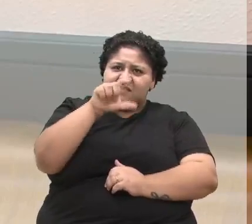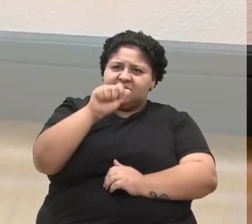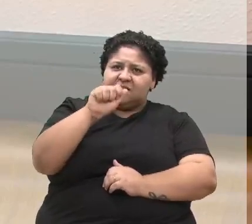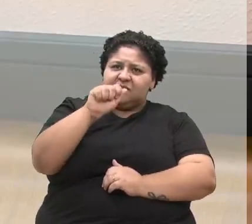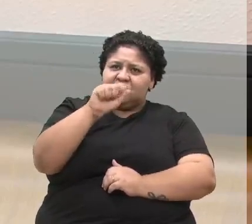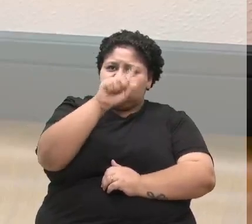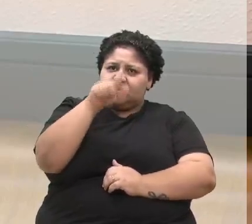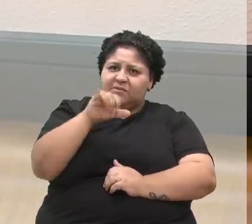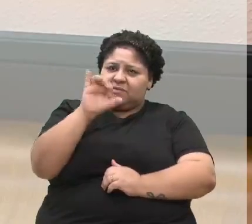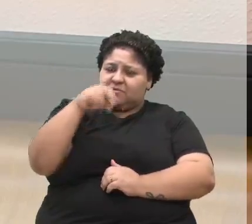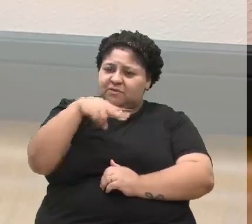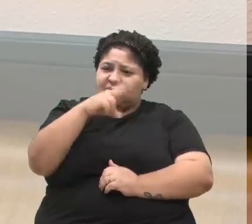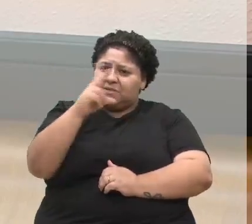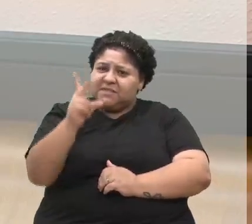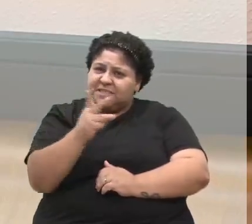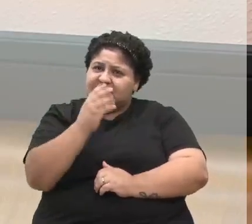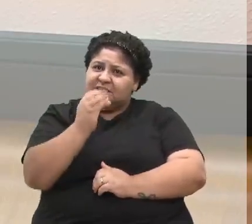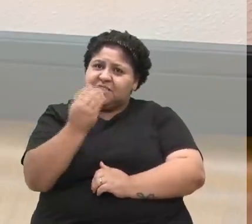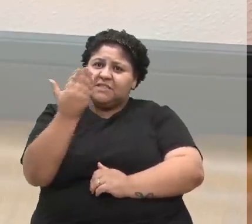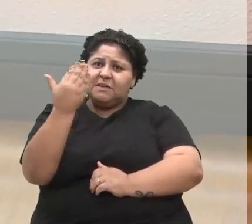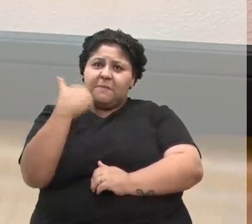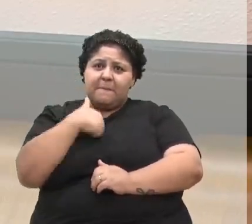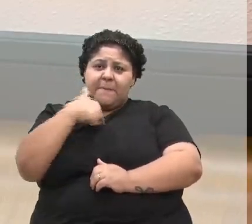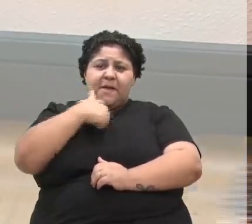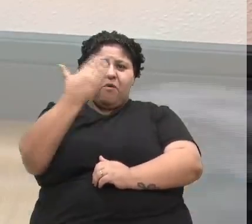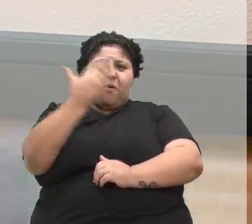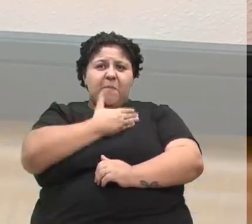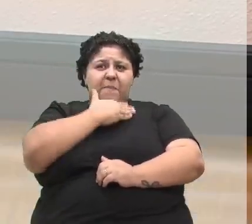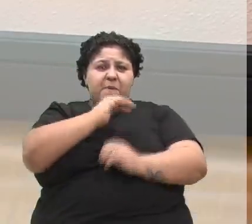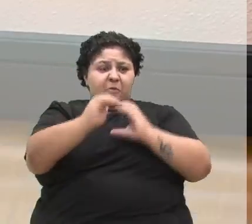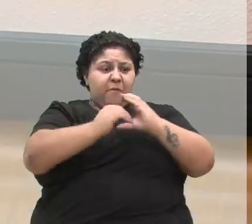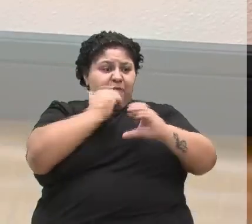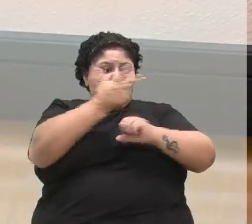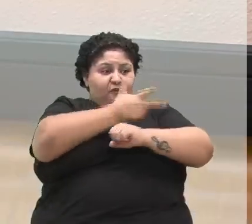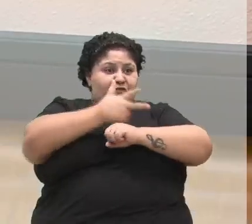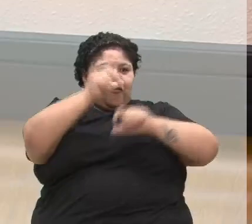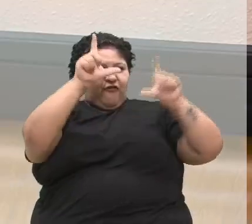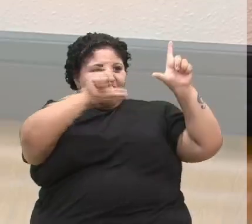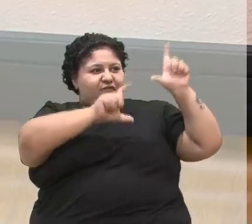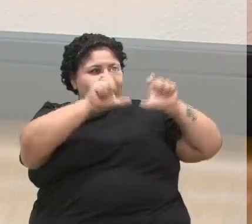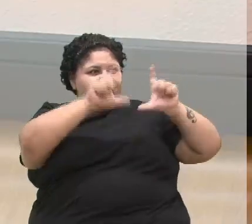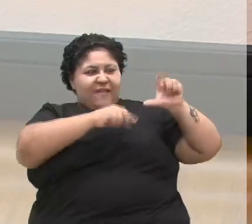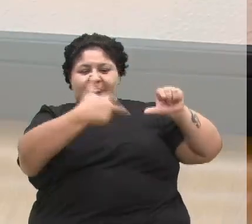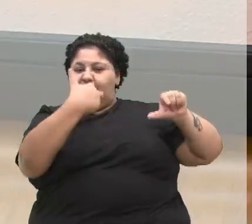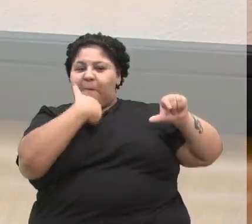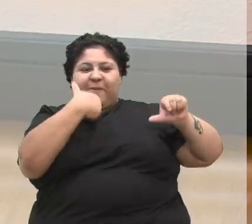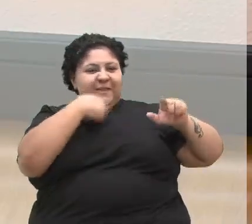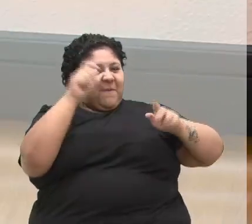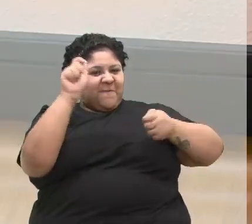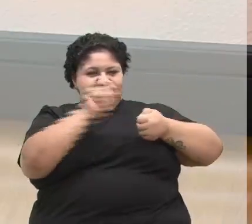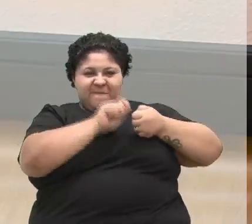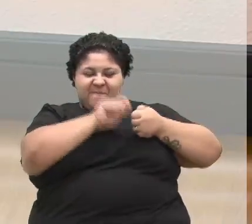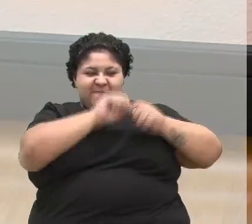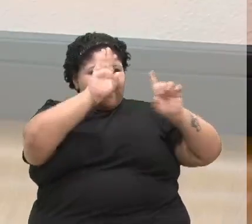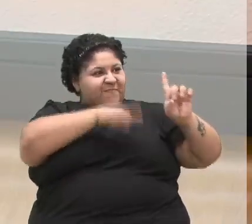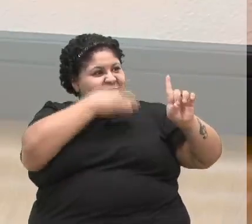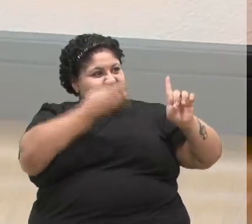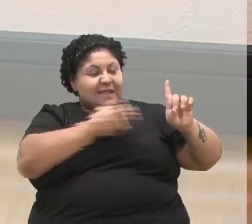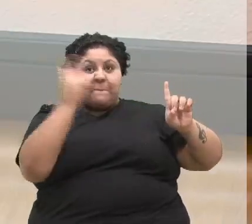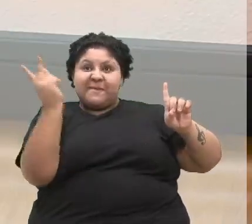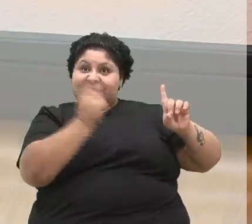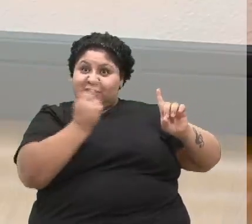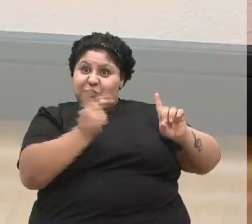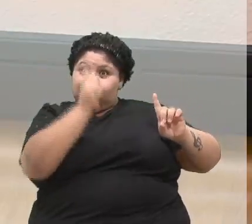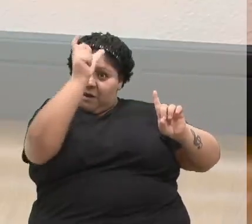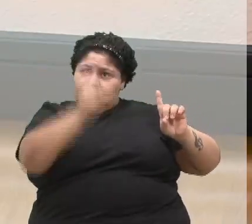de vocês, que é amigo meu, na hora me mandou o vídeo, me mandou as fotos. Eu digo, nós não podemos deixar de fazer uma homenagem para esses campeões